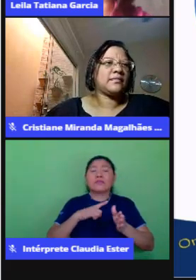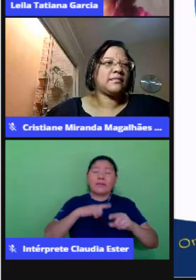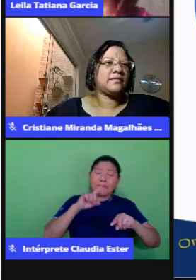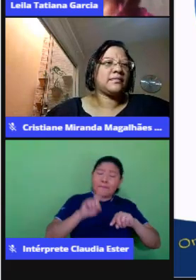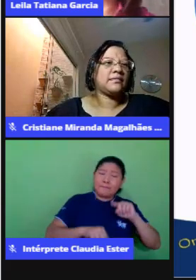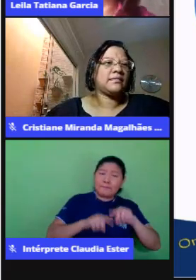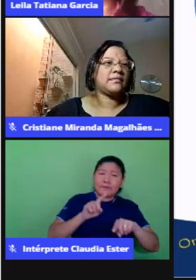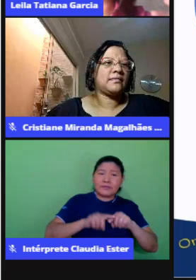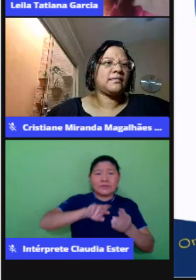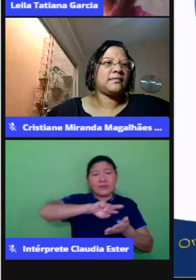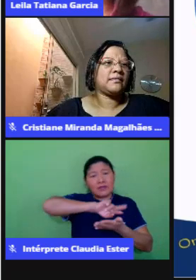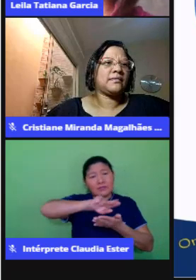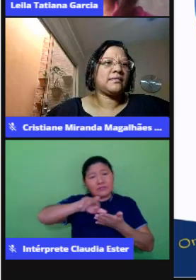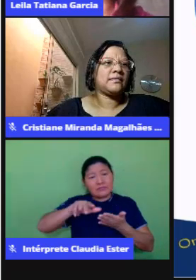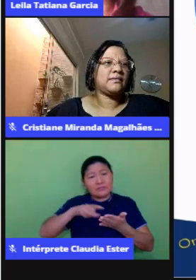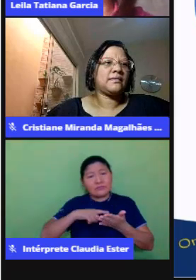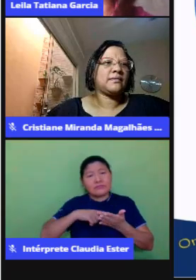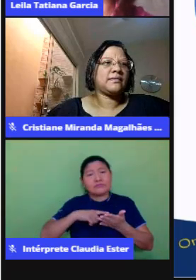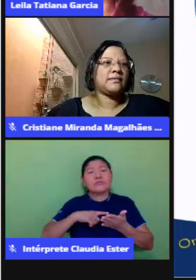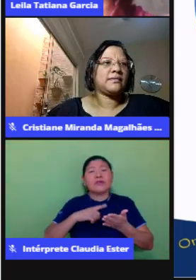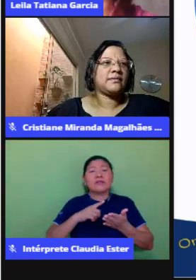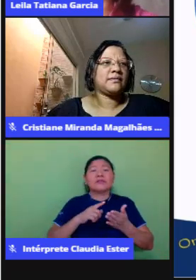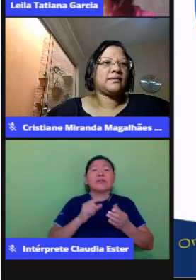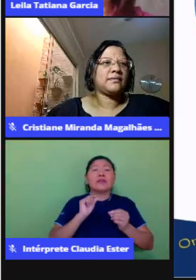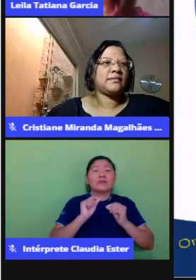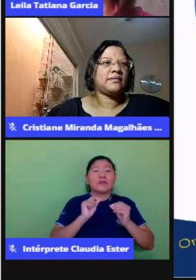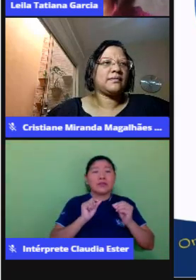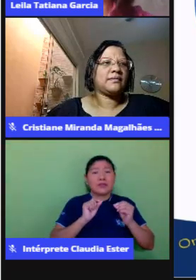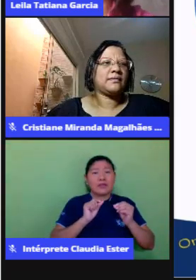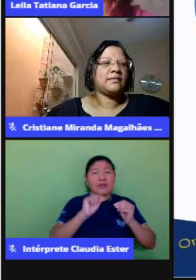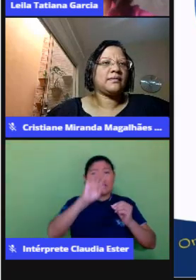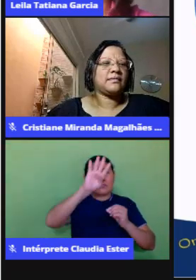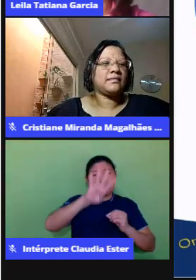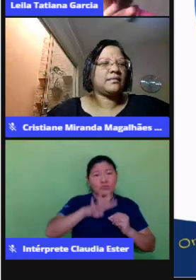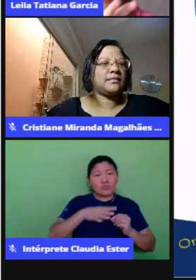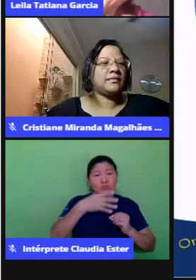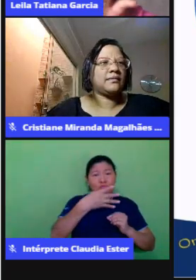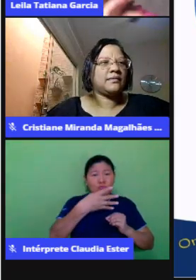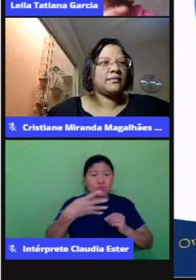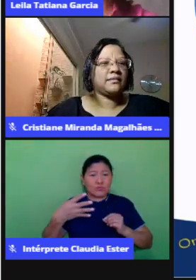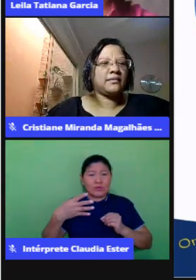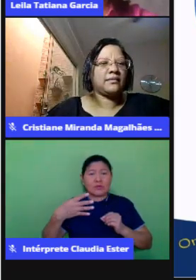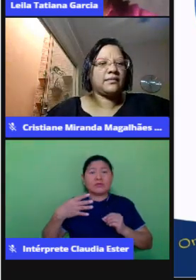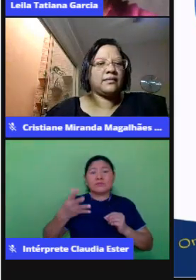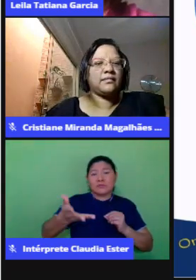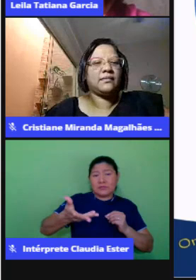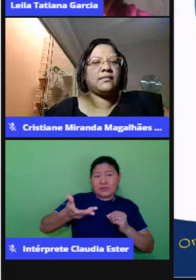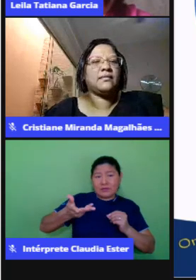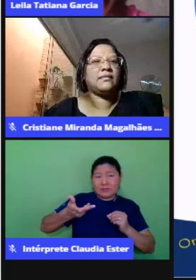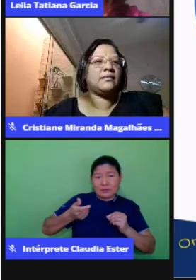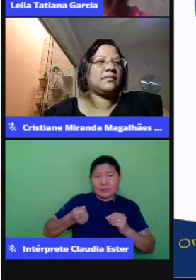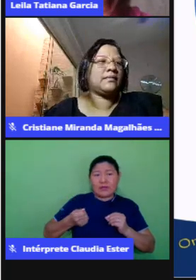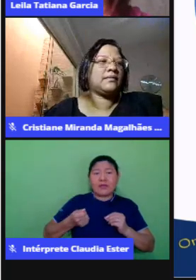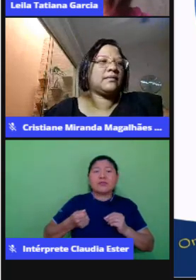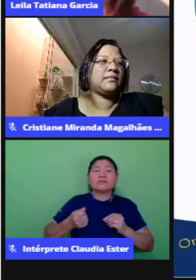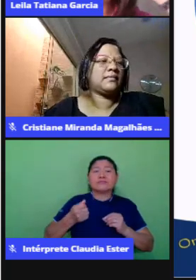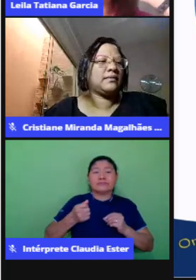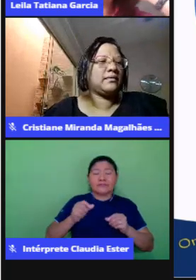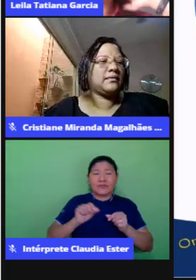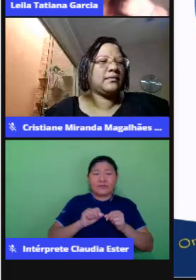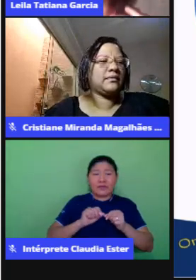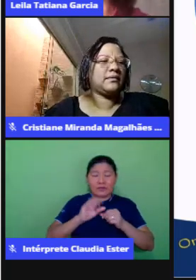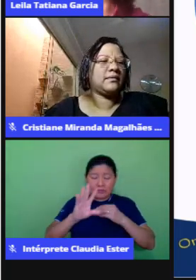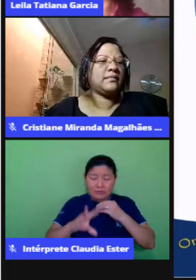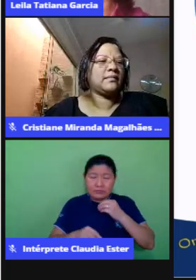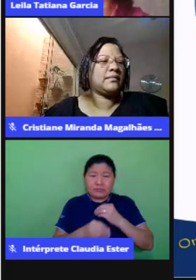lá você vai encontrar um quadro, inclusive, das habilidades que estarão nos cadernos esse ano, né?